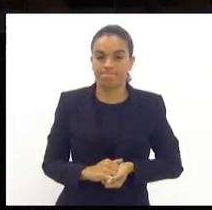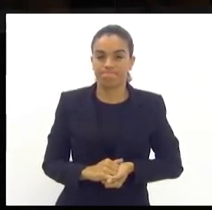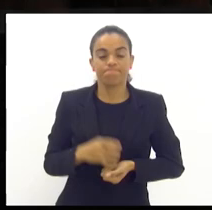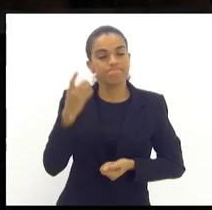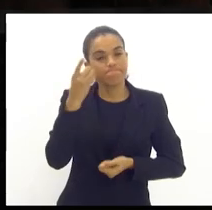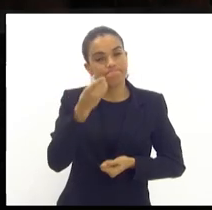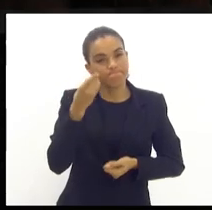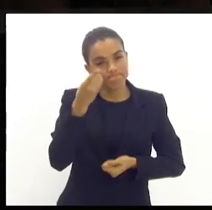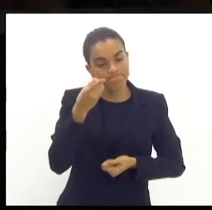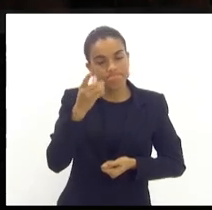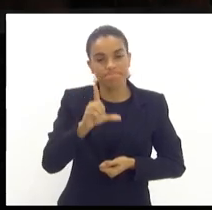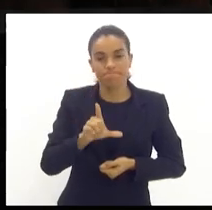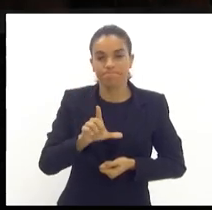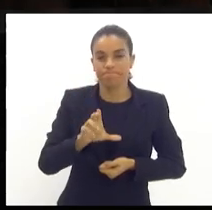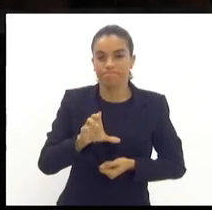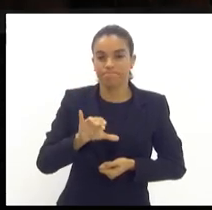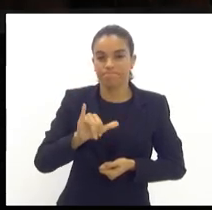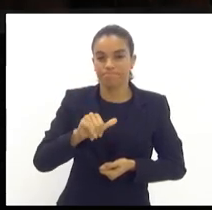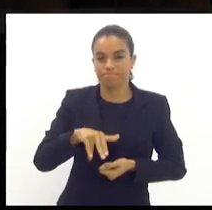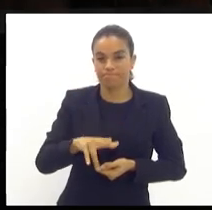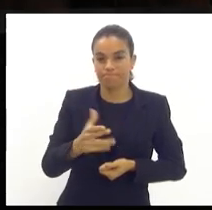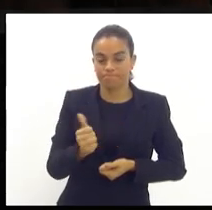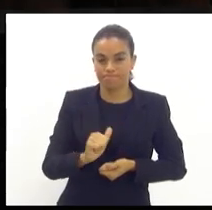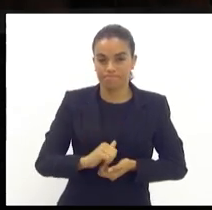Deputada Lucinha,